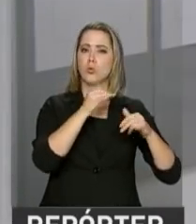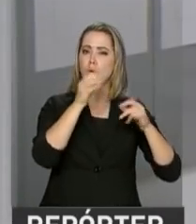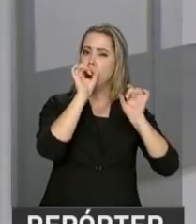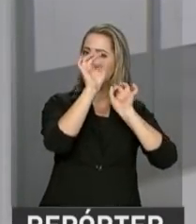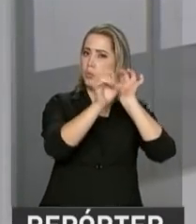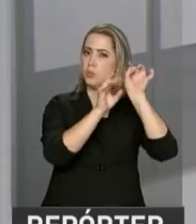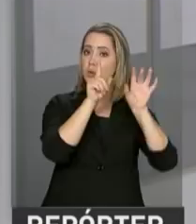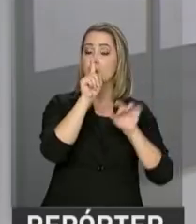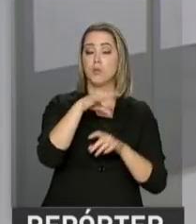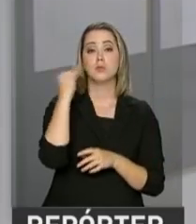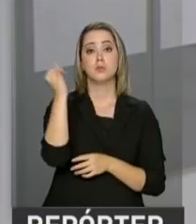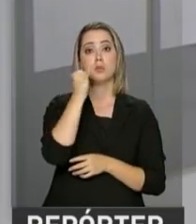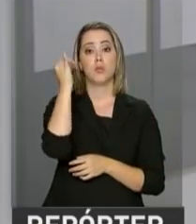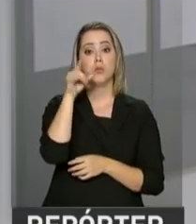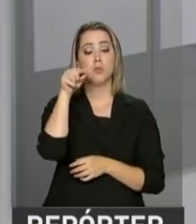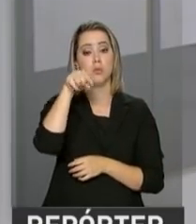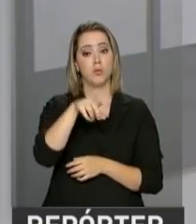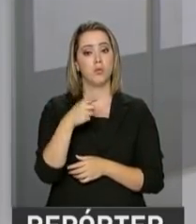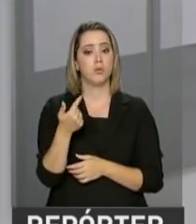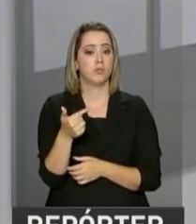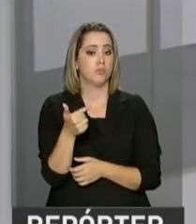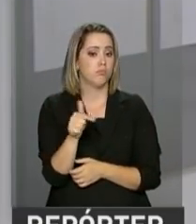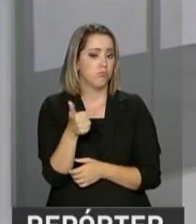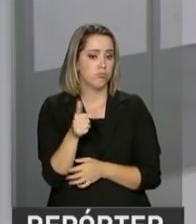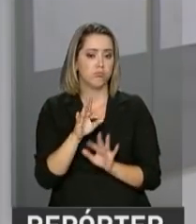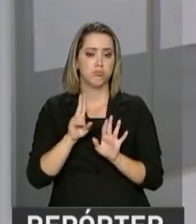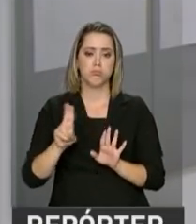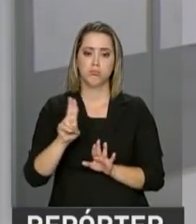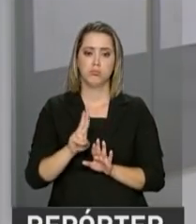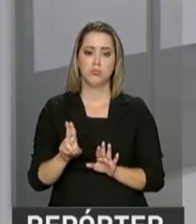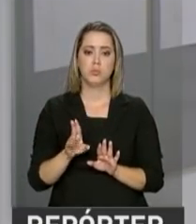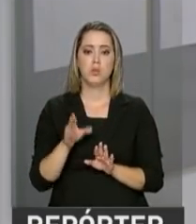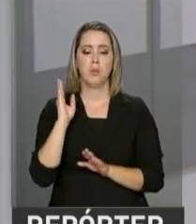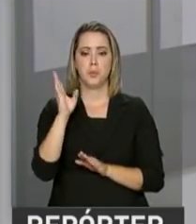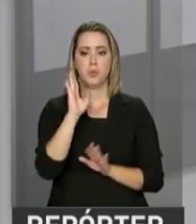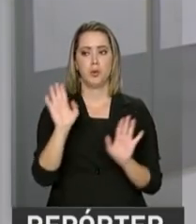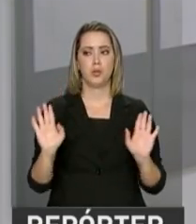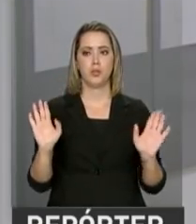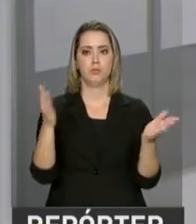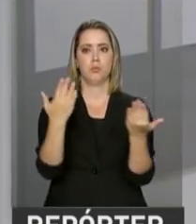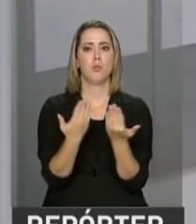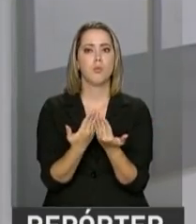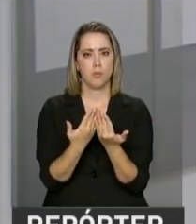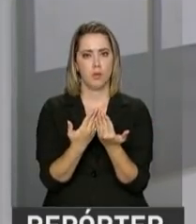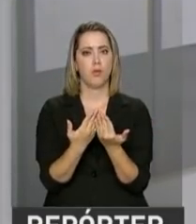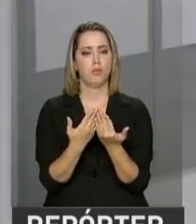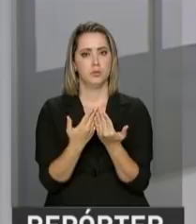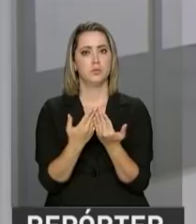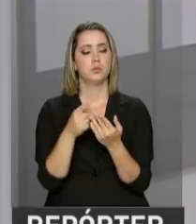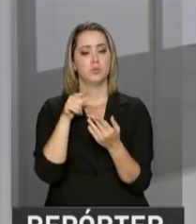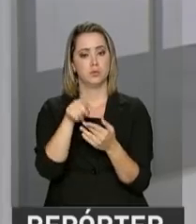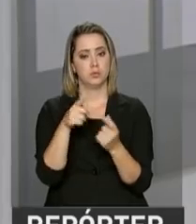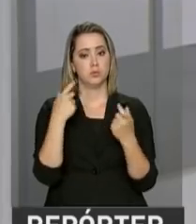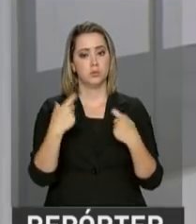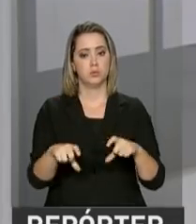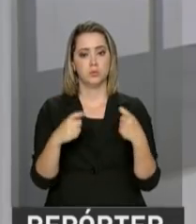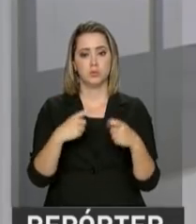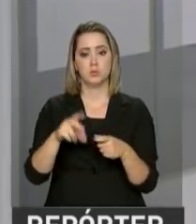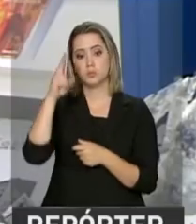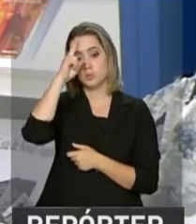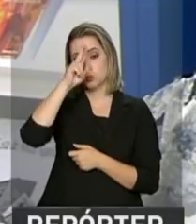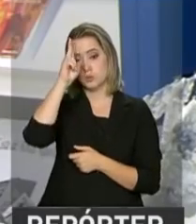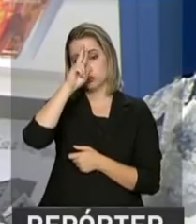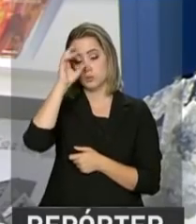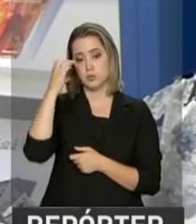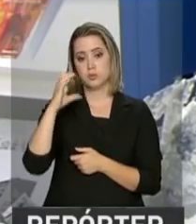desse acerbo que tava lá e não estava sendo usado a biblioteca estava fechada e o museu de astronomia ser uma instituição de história da